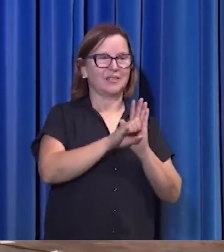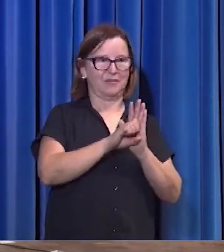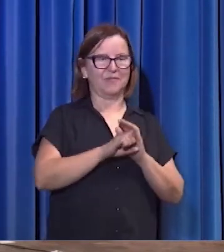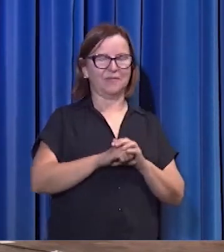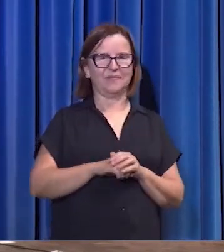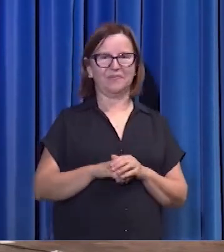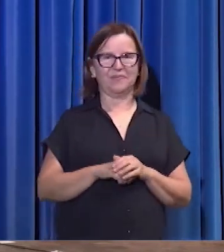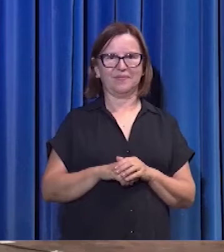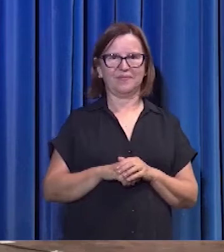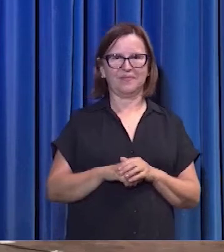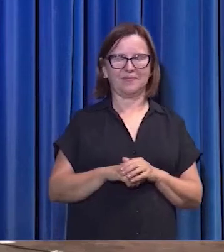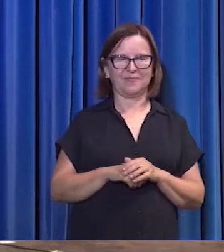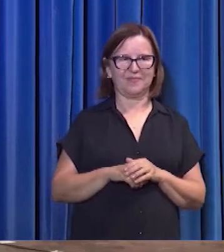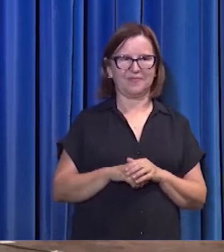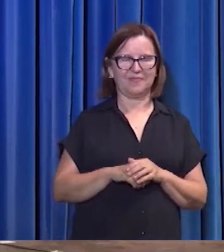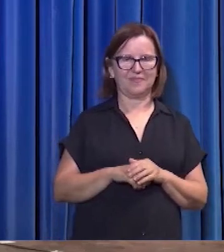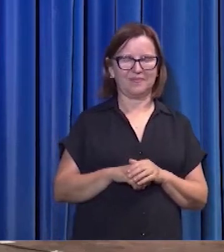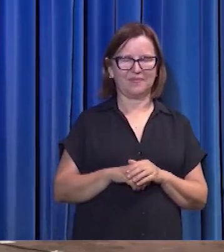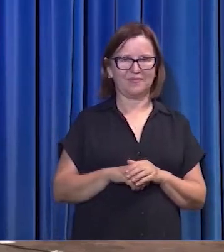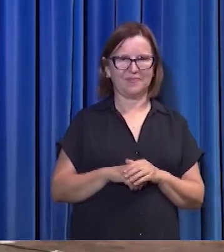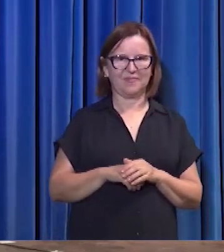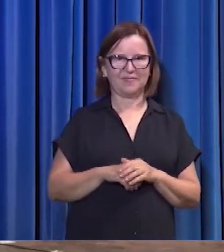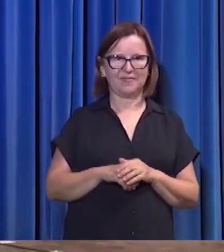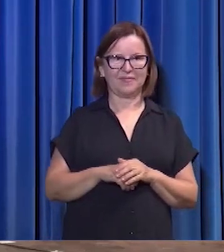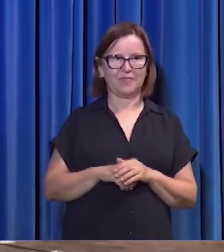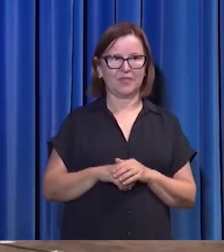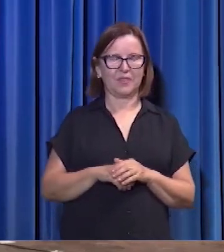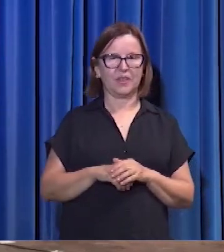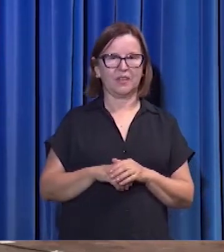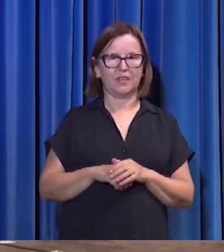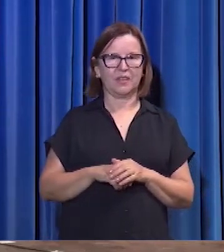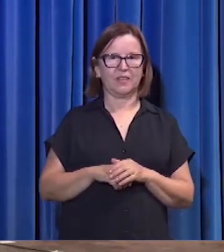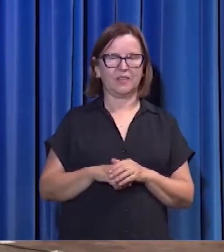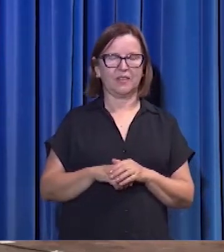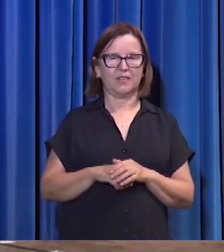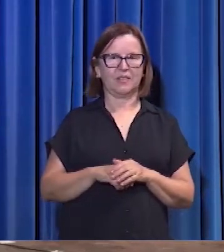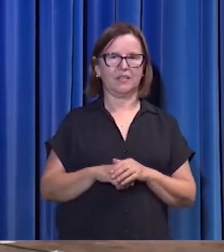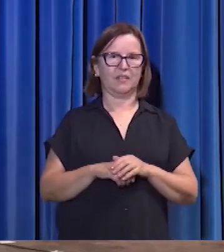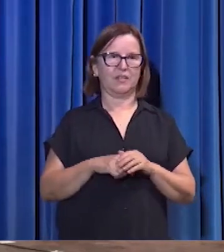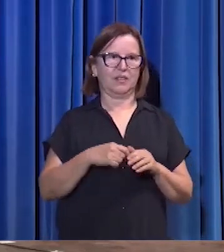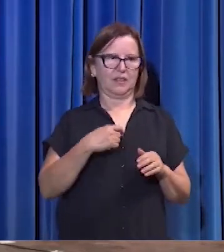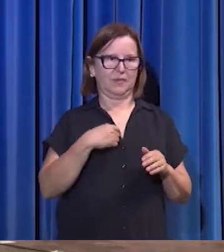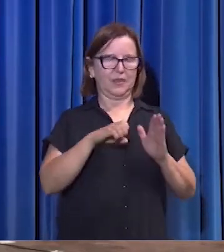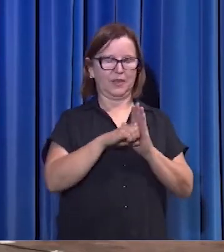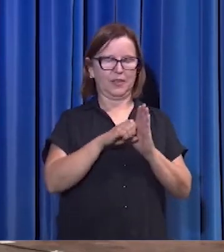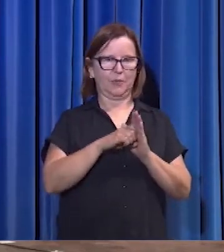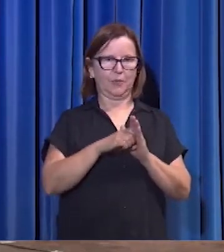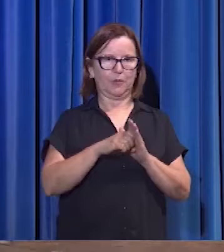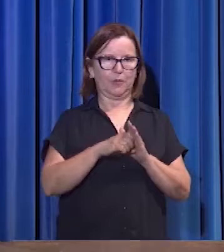Aquilo que é concreto. Eu ponho um copo,